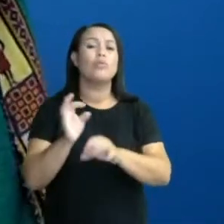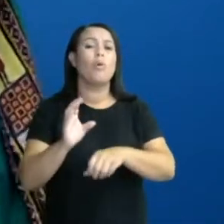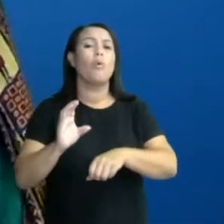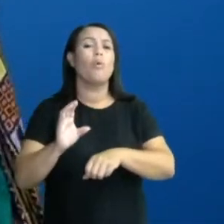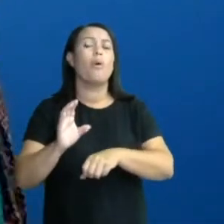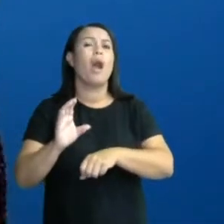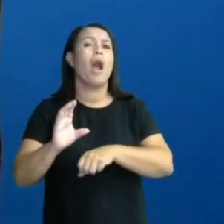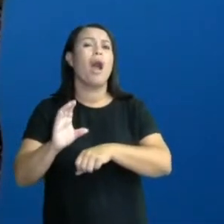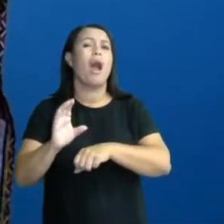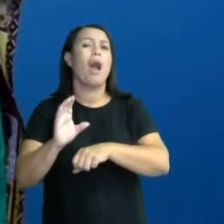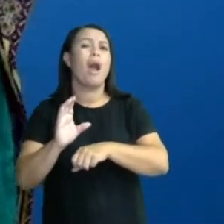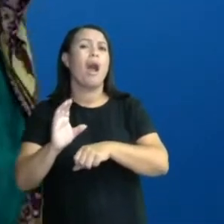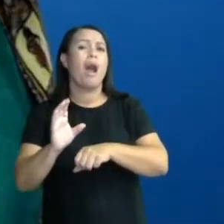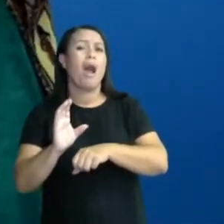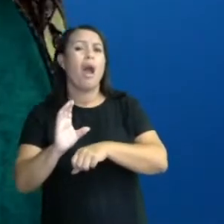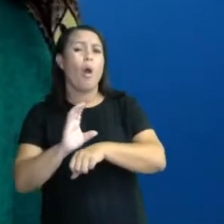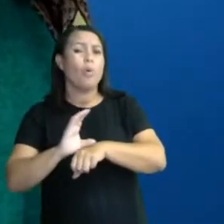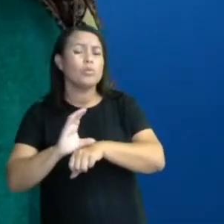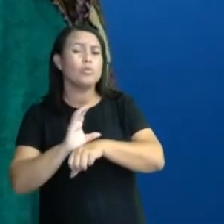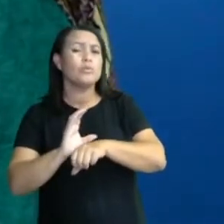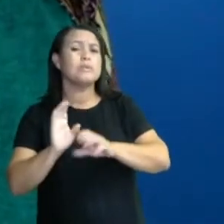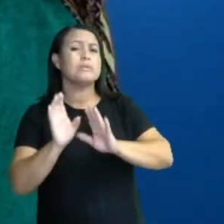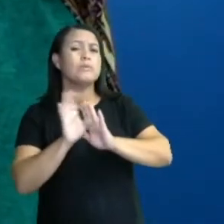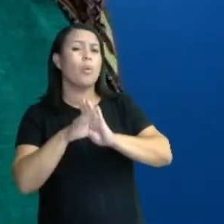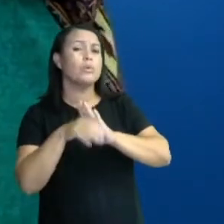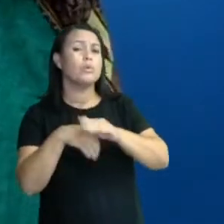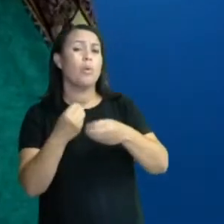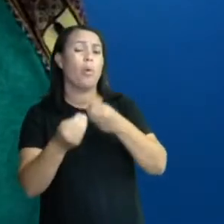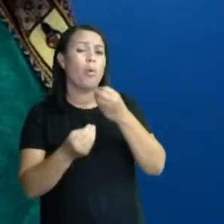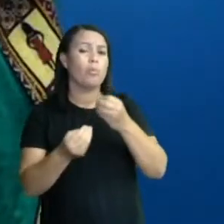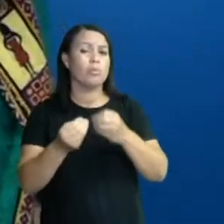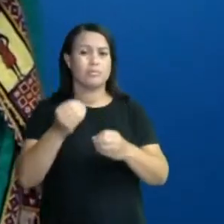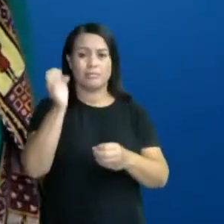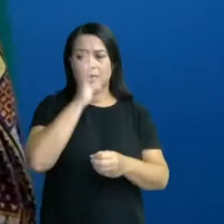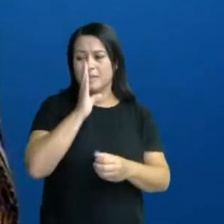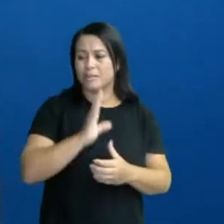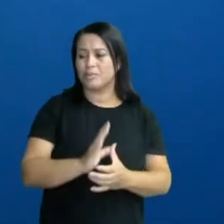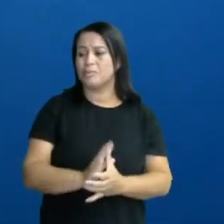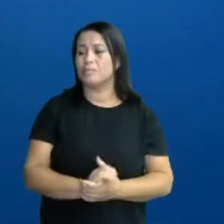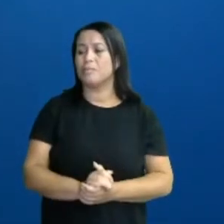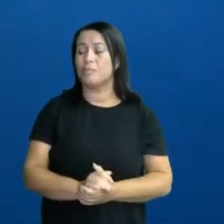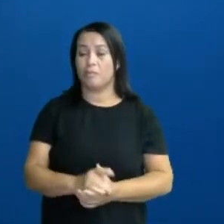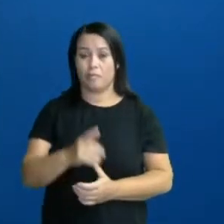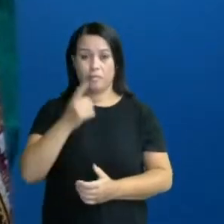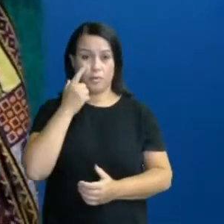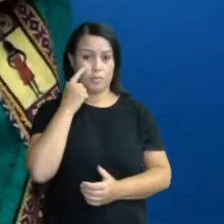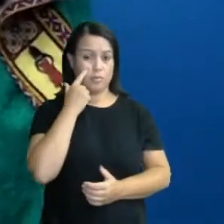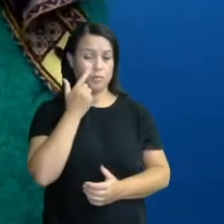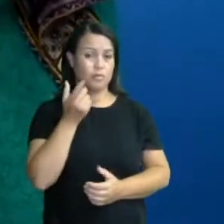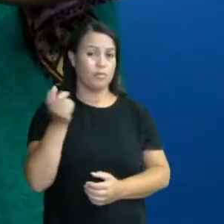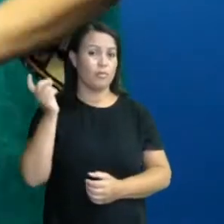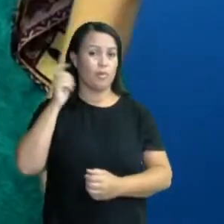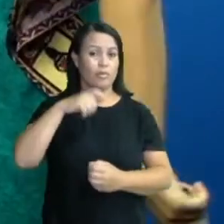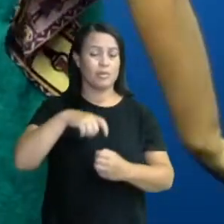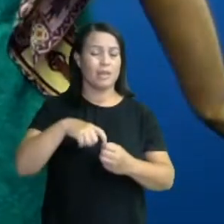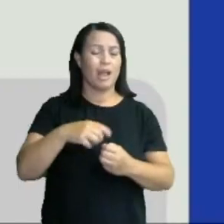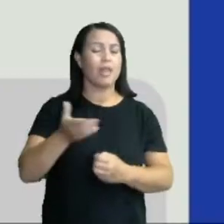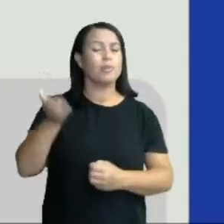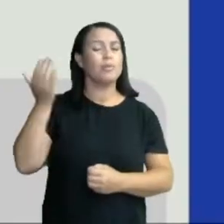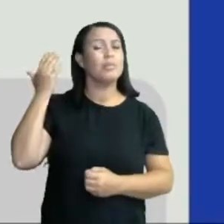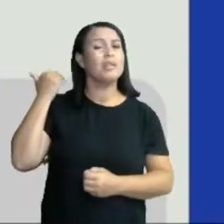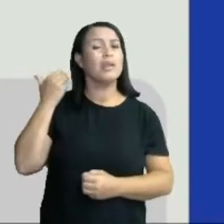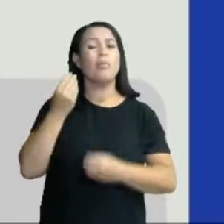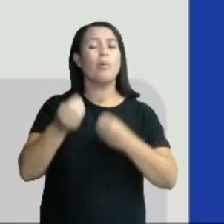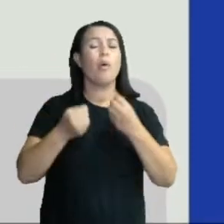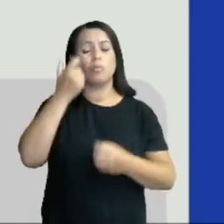Brasil constitui de quê? Né? O que é que formou o Brasil? Então, vamos voltar um pouquinho no tempo e pensar